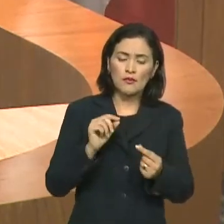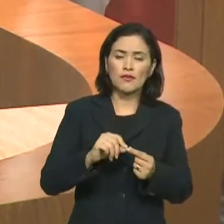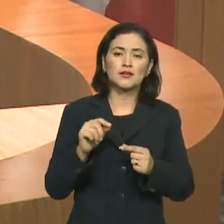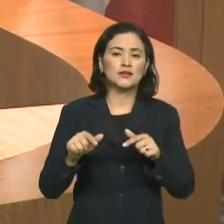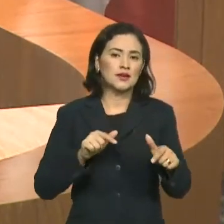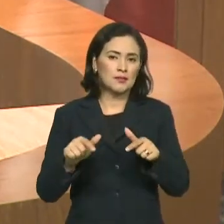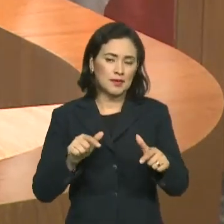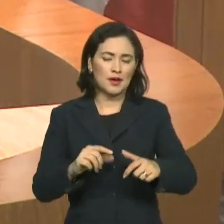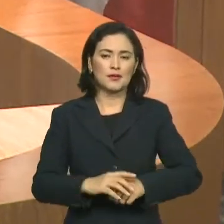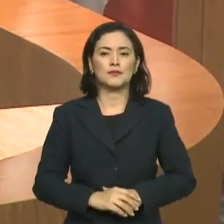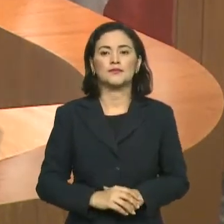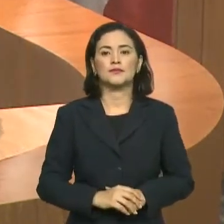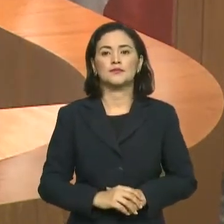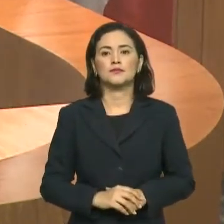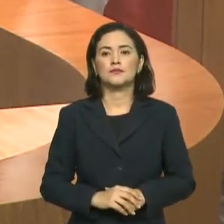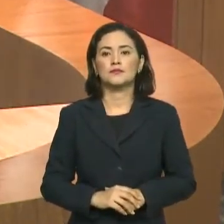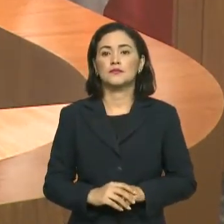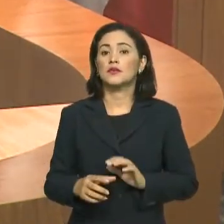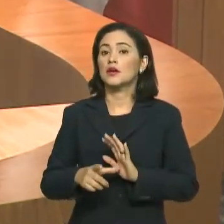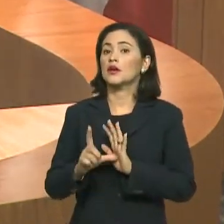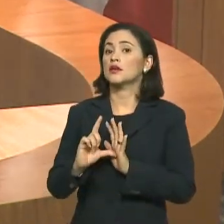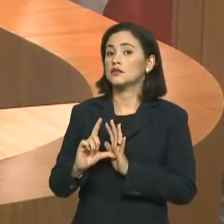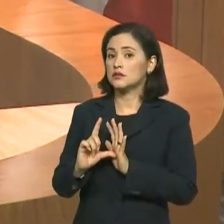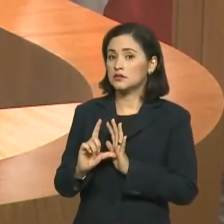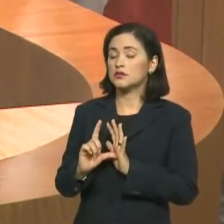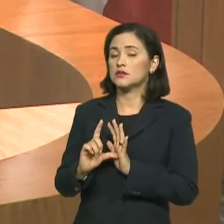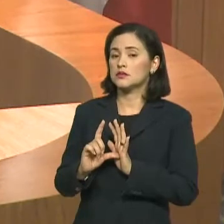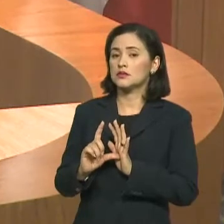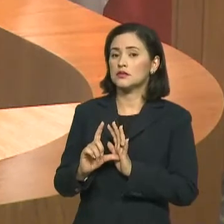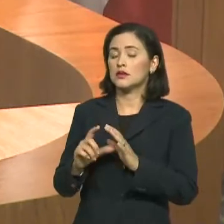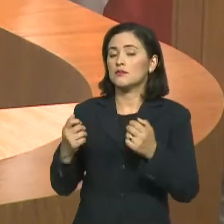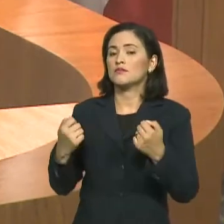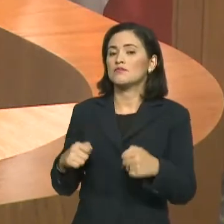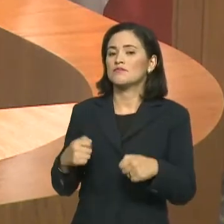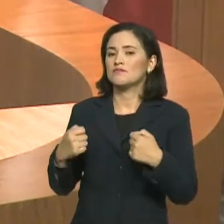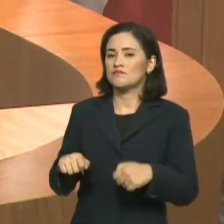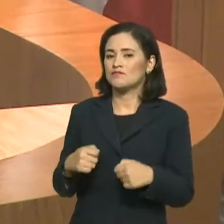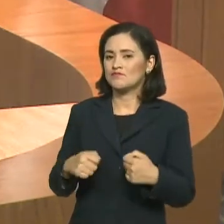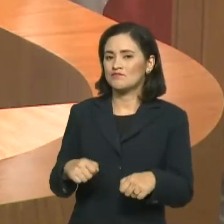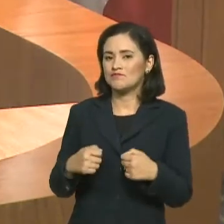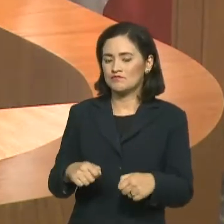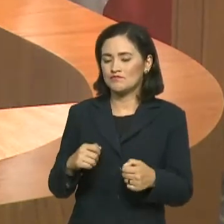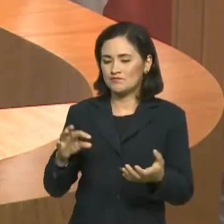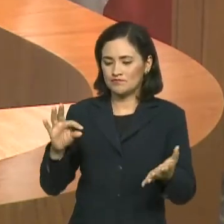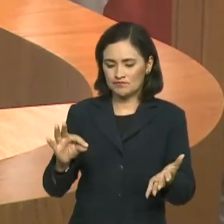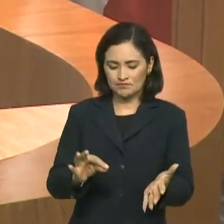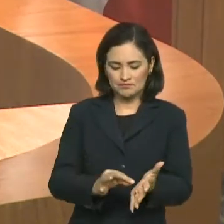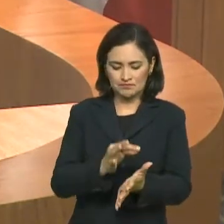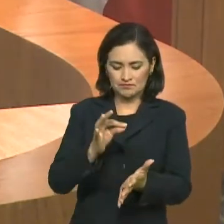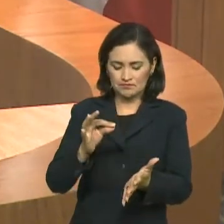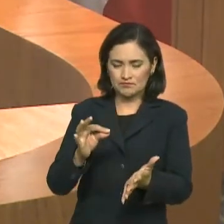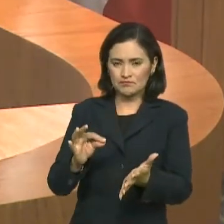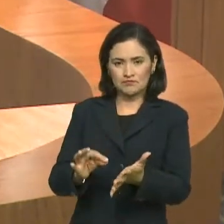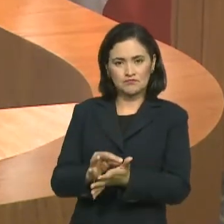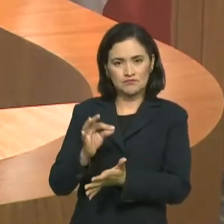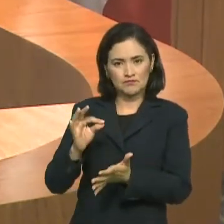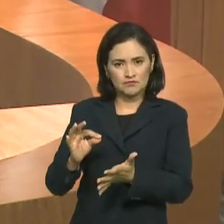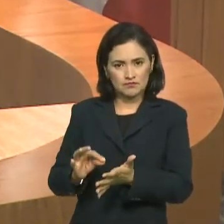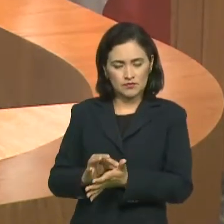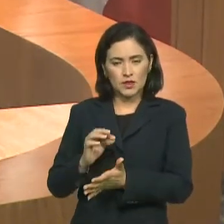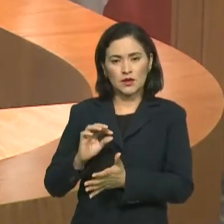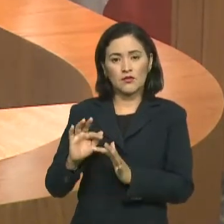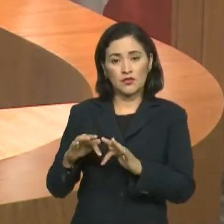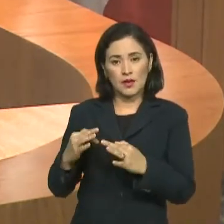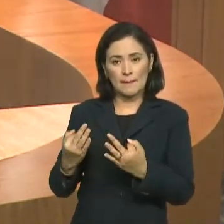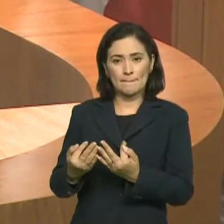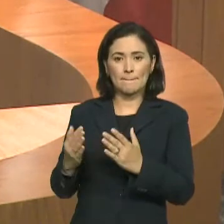Mas, antes disso, no mínimo, há que haver um recadastramento das famílias que estão